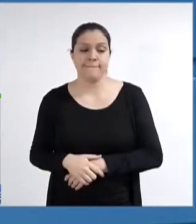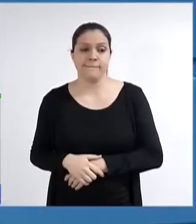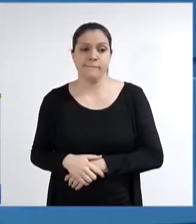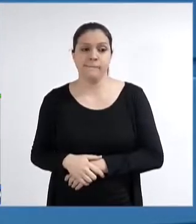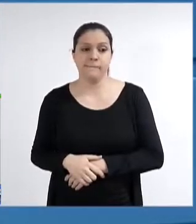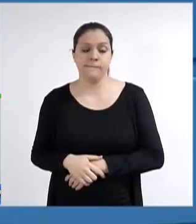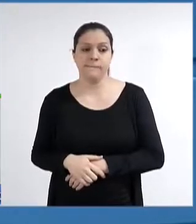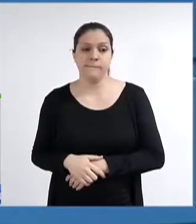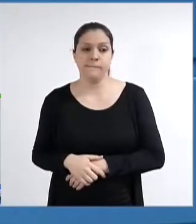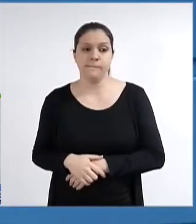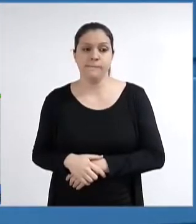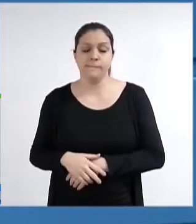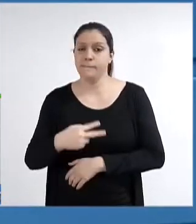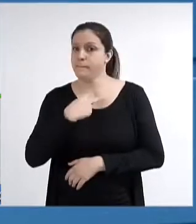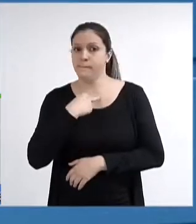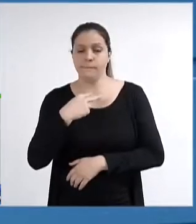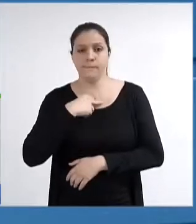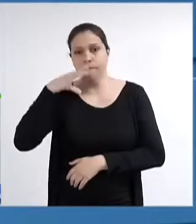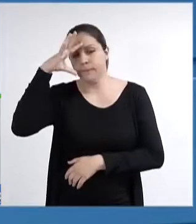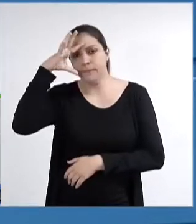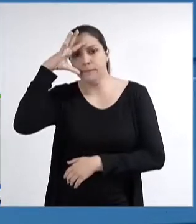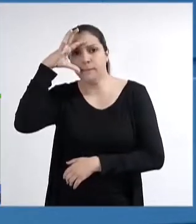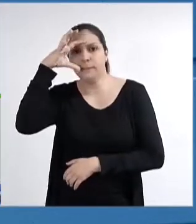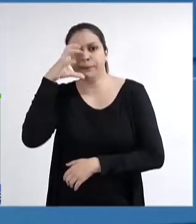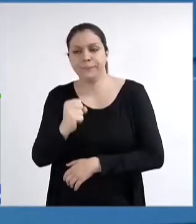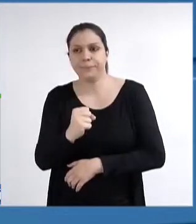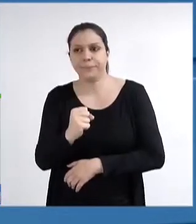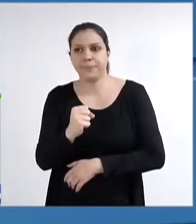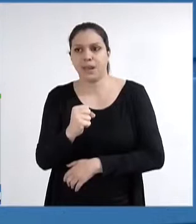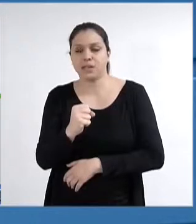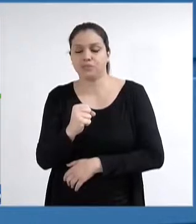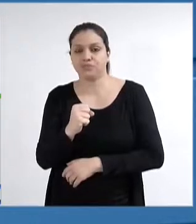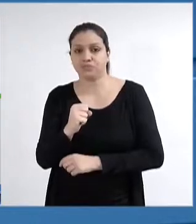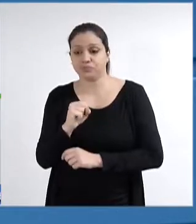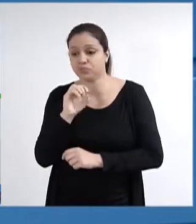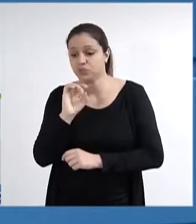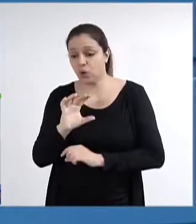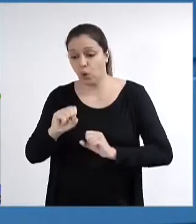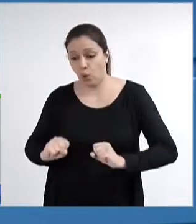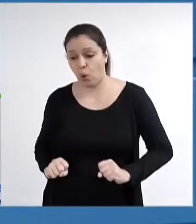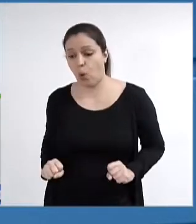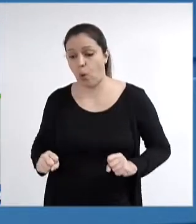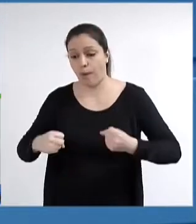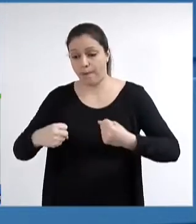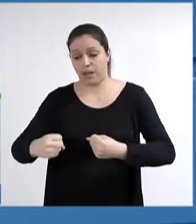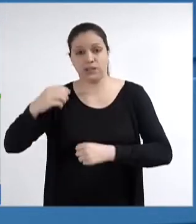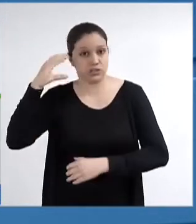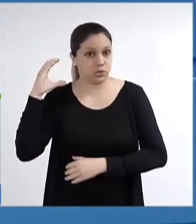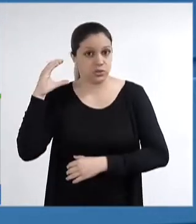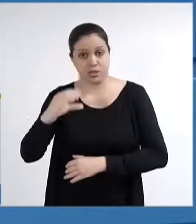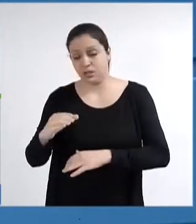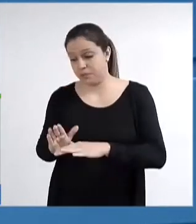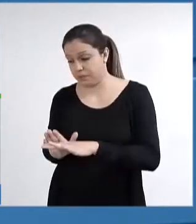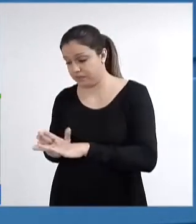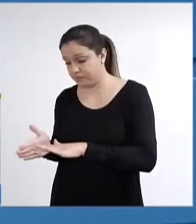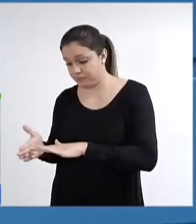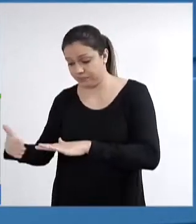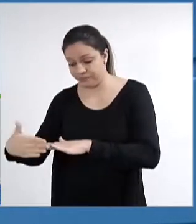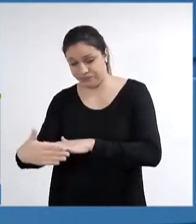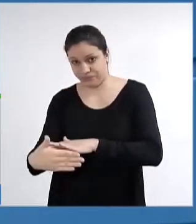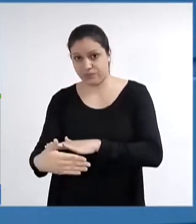visão ao combate aos crimes transfronteiriços, ajudando o Mato Grosso do Sul nessa